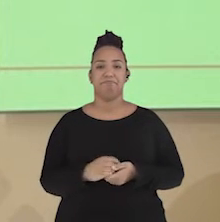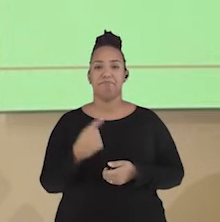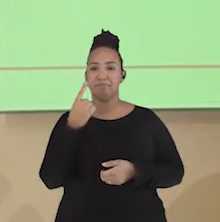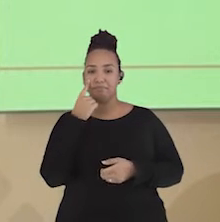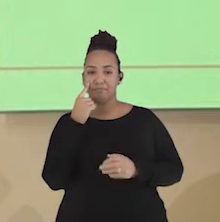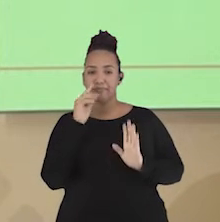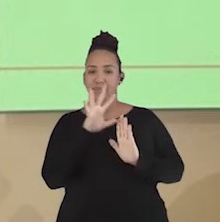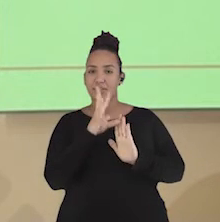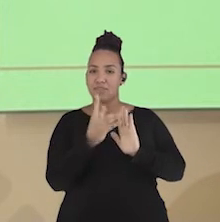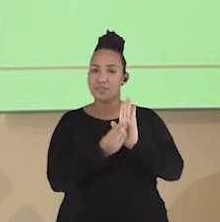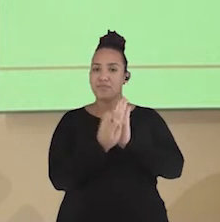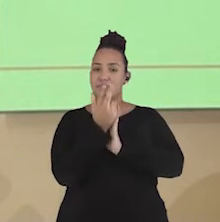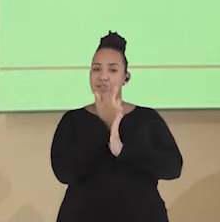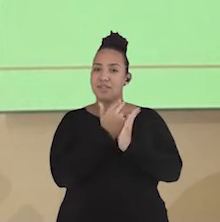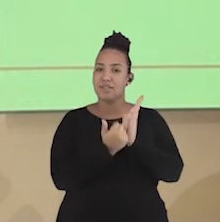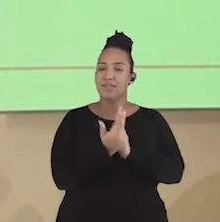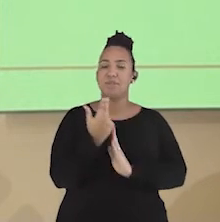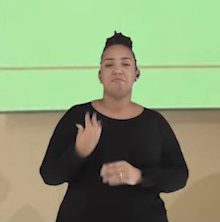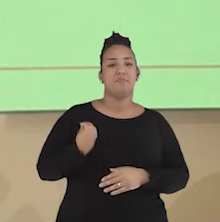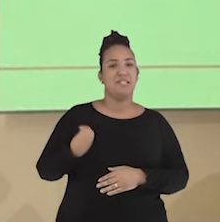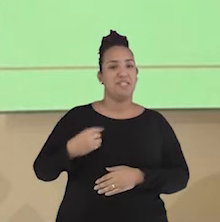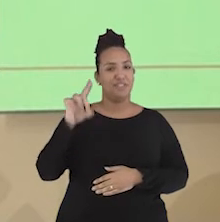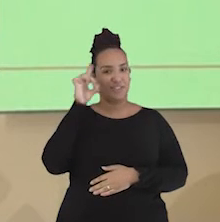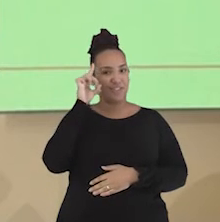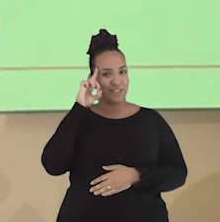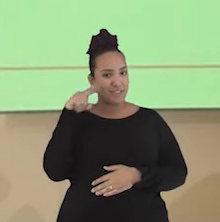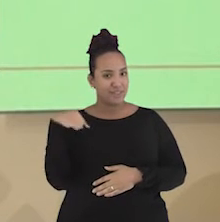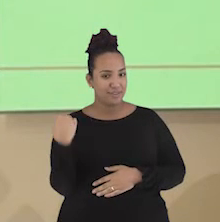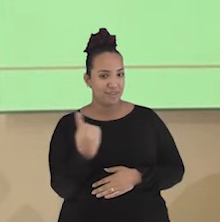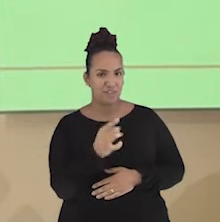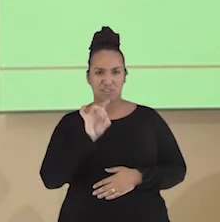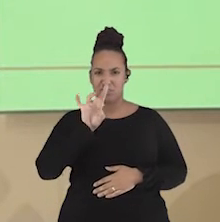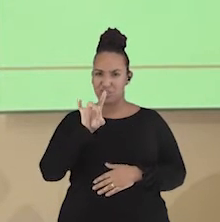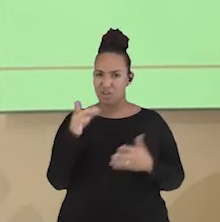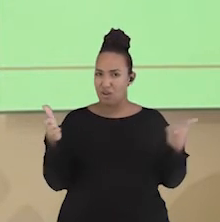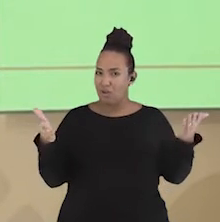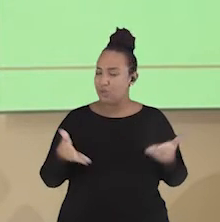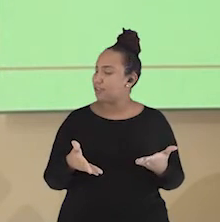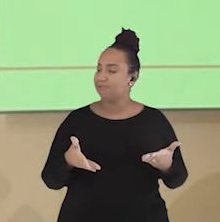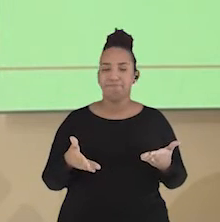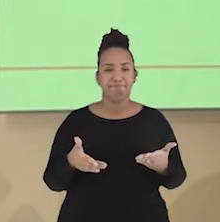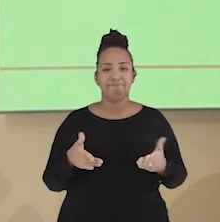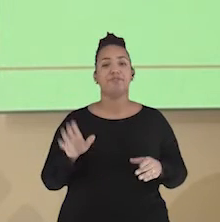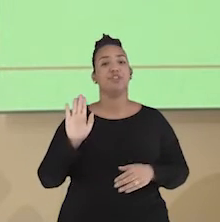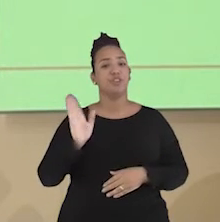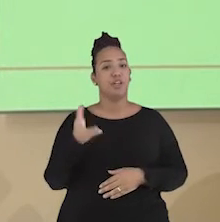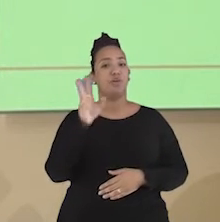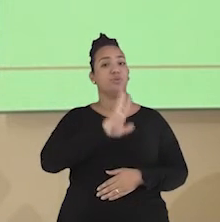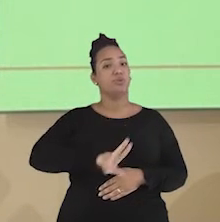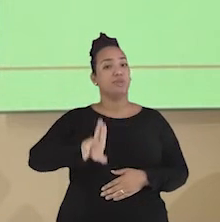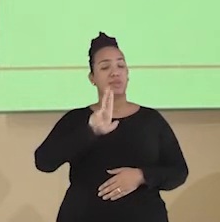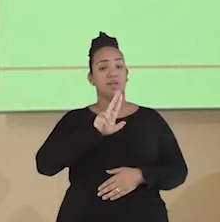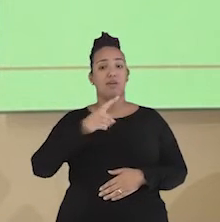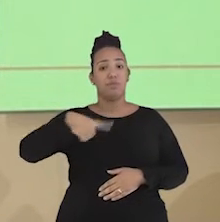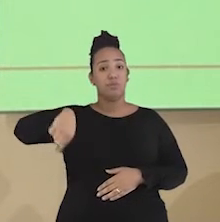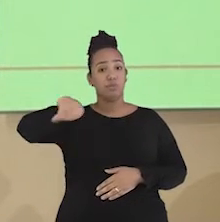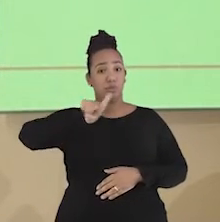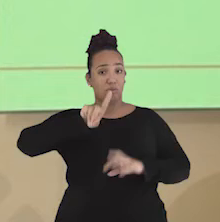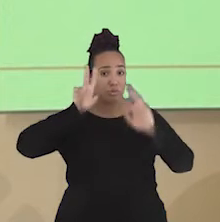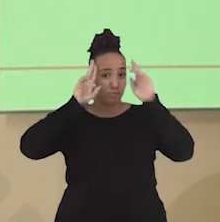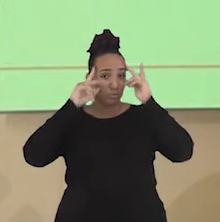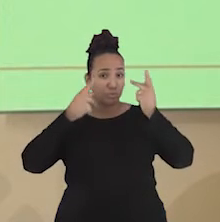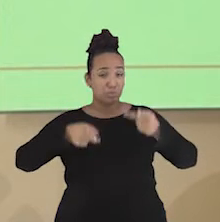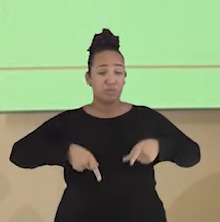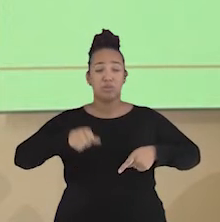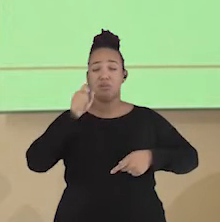Viu só como os pictogramas estão muito presentes no nosso dia a dia? E não é de agora não, viu? Eles são muito utilizados por nós seres humanos